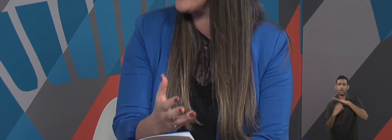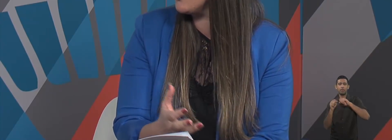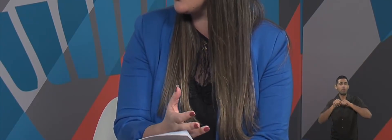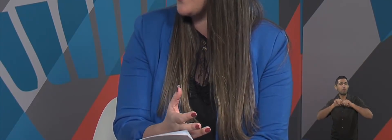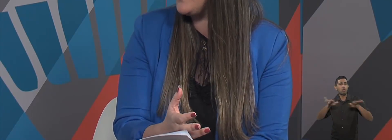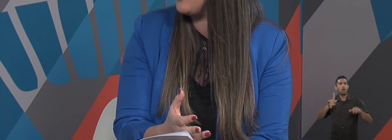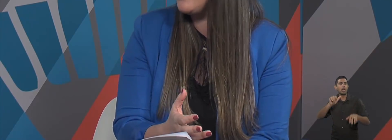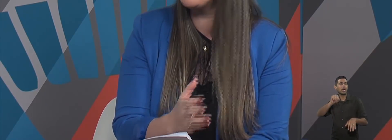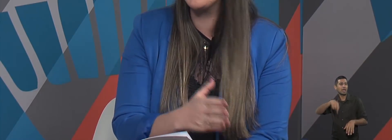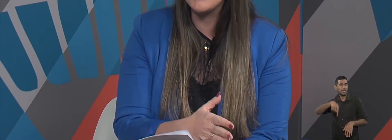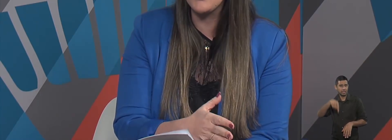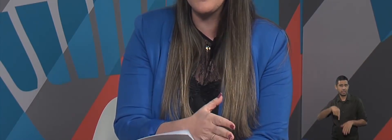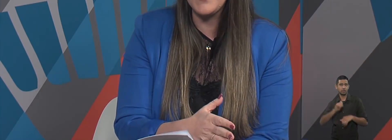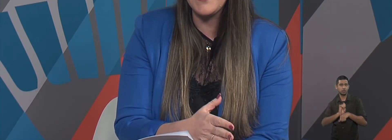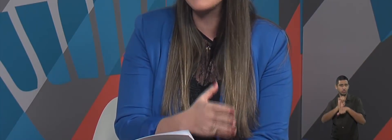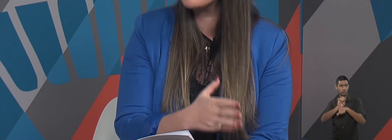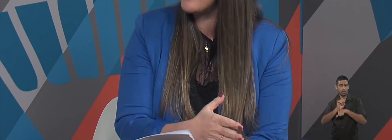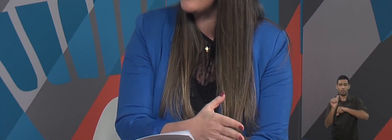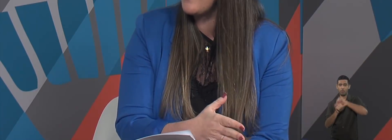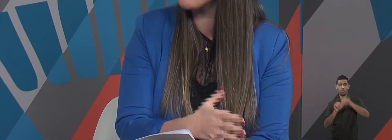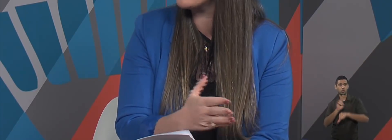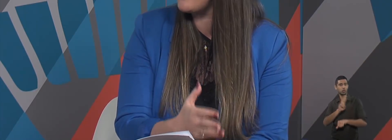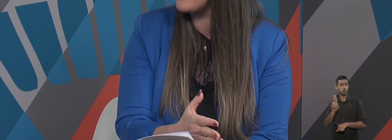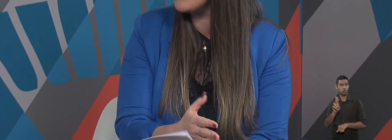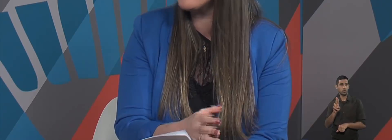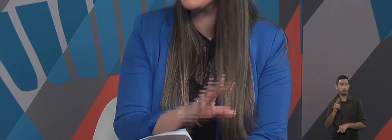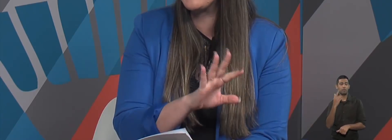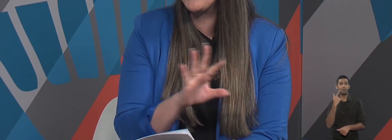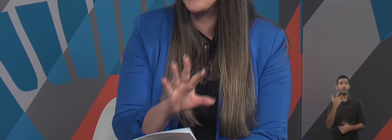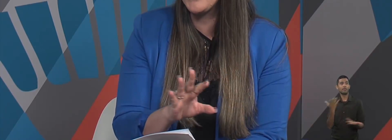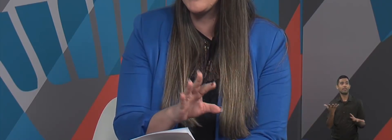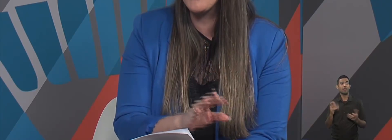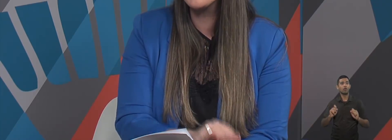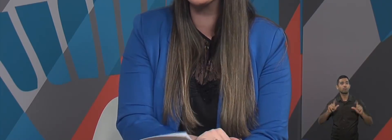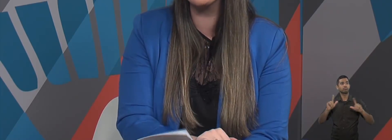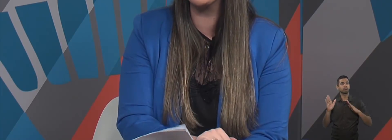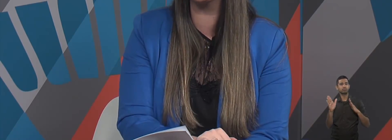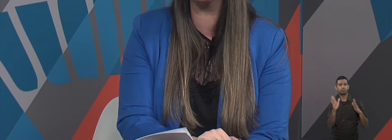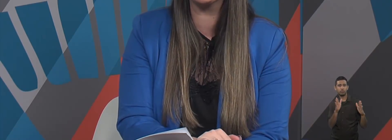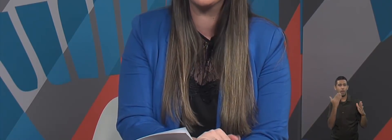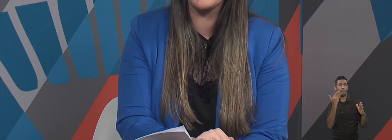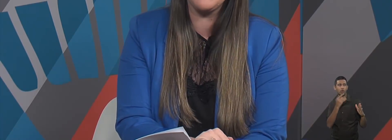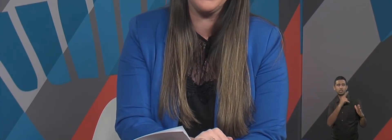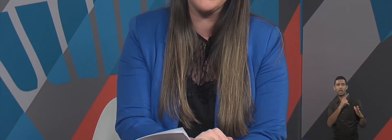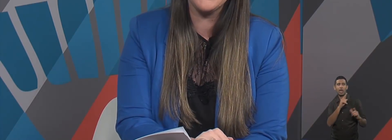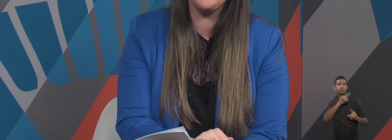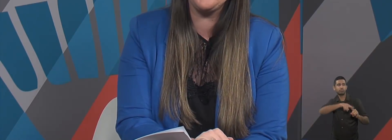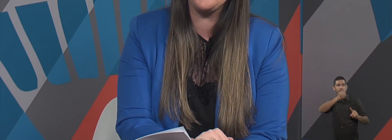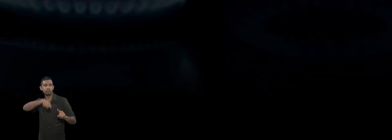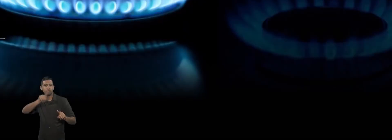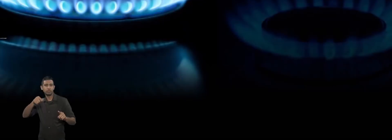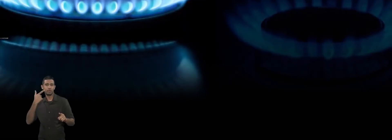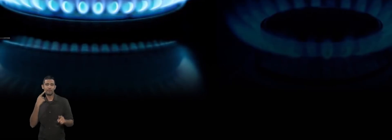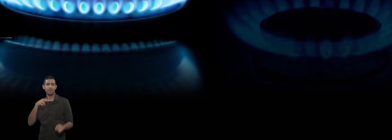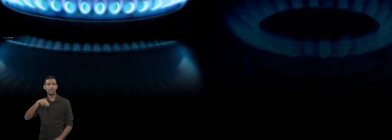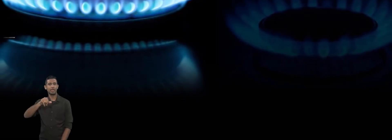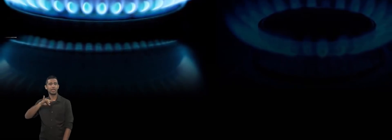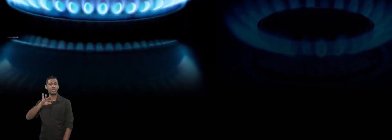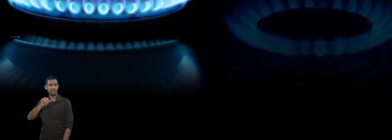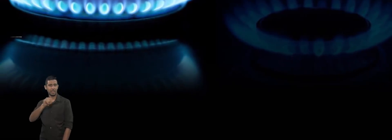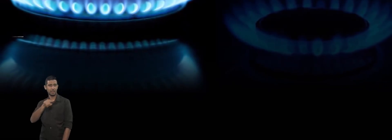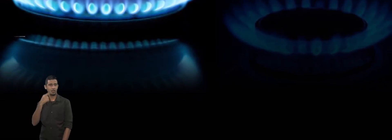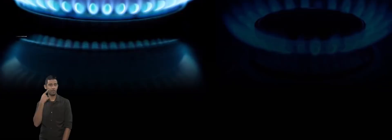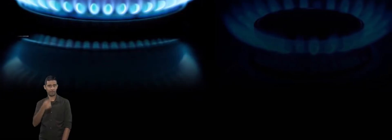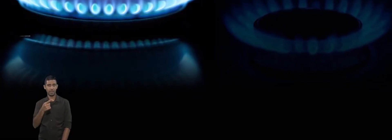distribui o gás no estado mudou de nome, né? Era SEG, agora é Naturgy. Vamos assistir um pouquinho sobre os números dessa empresa. A